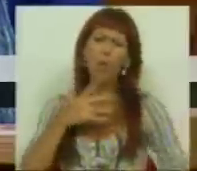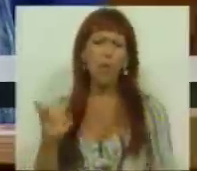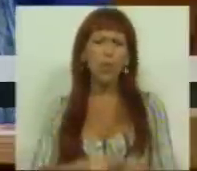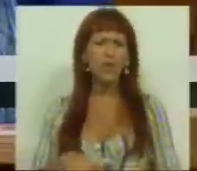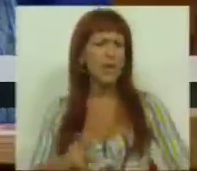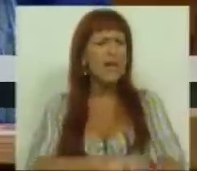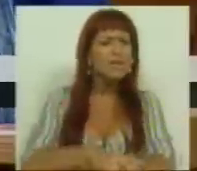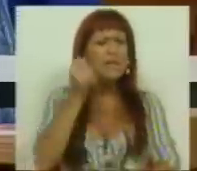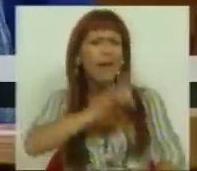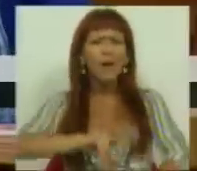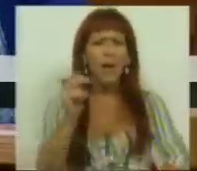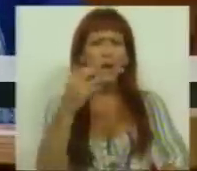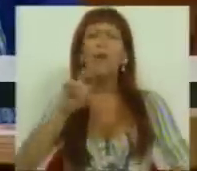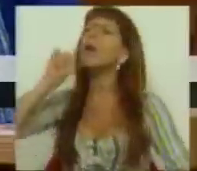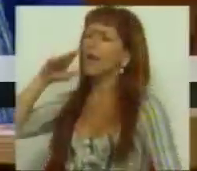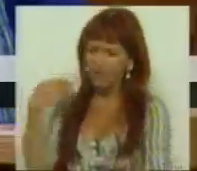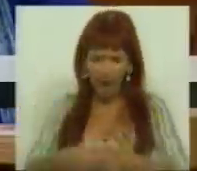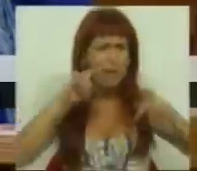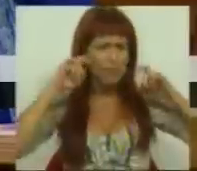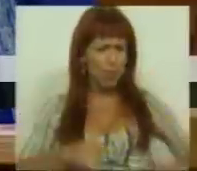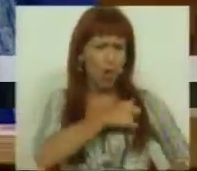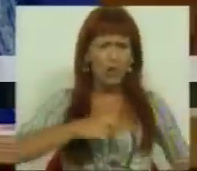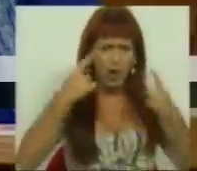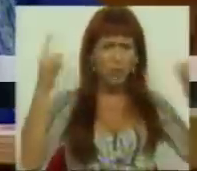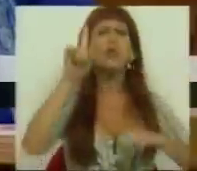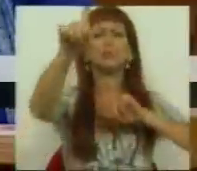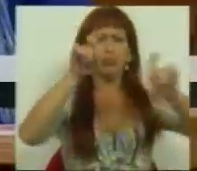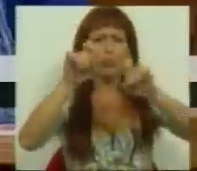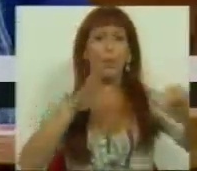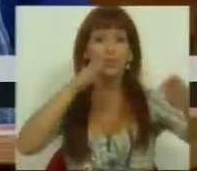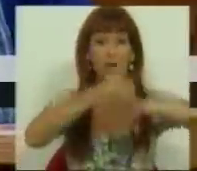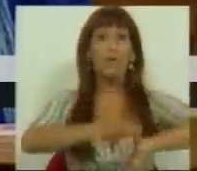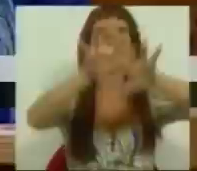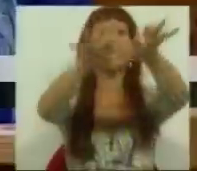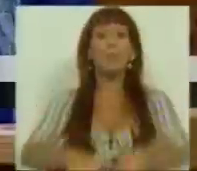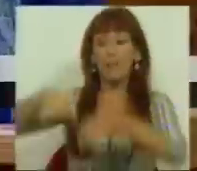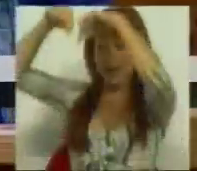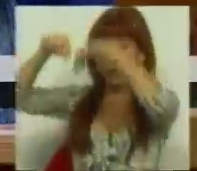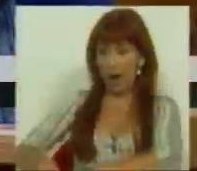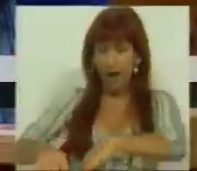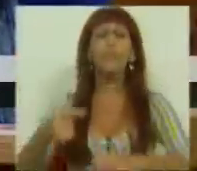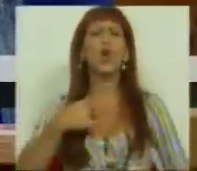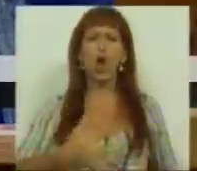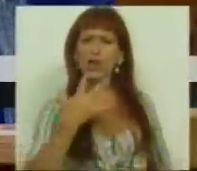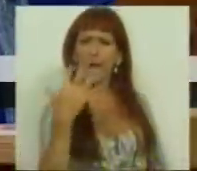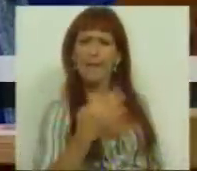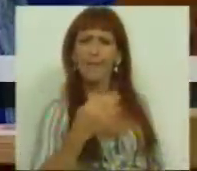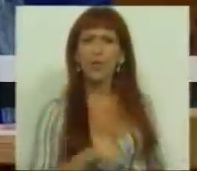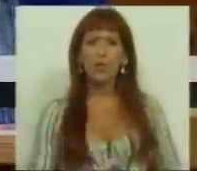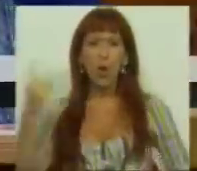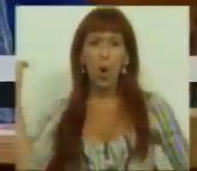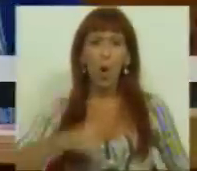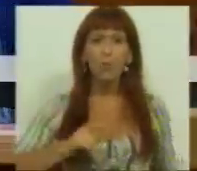direção da RTP, garantindo a supervisão pública da nomeação através do Parlamento. Estamos convictos de